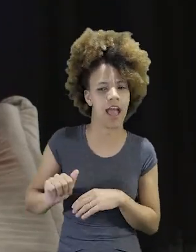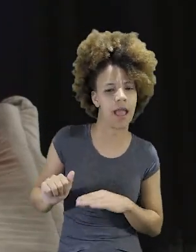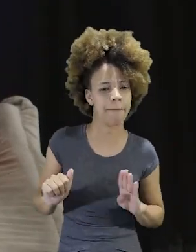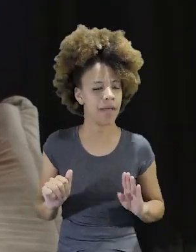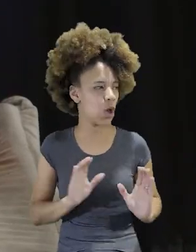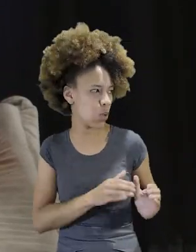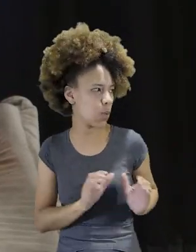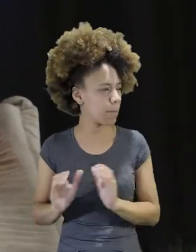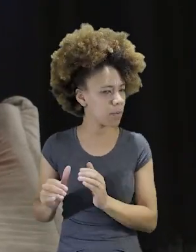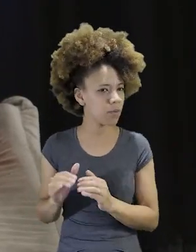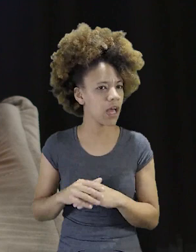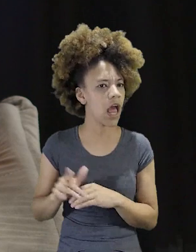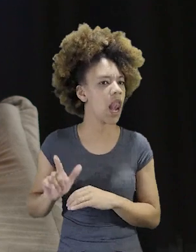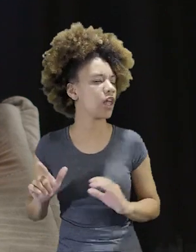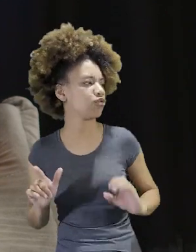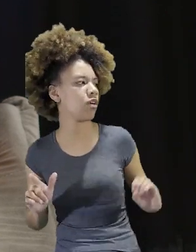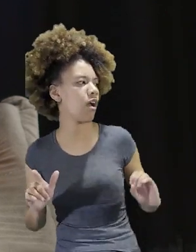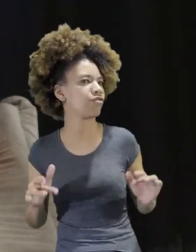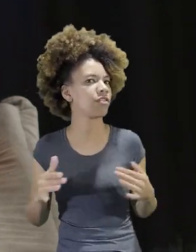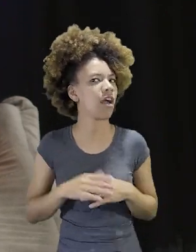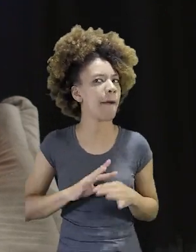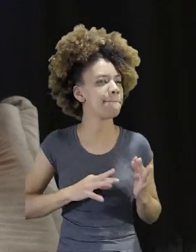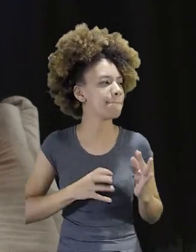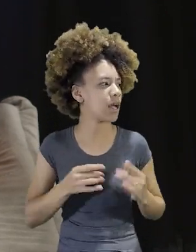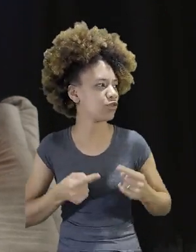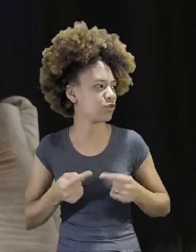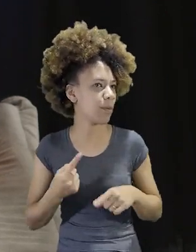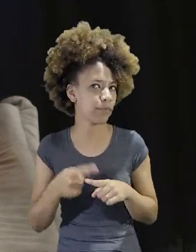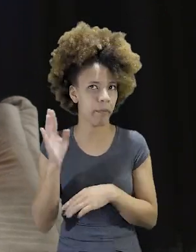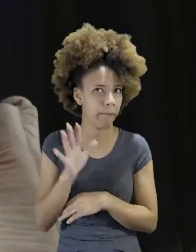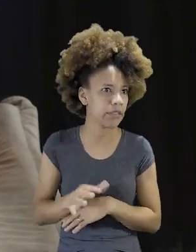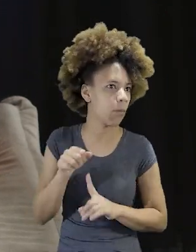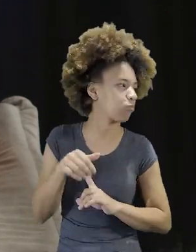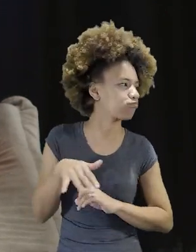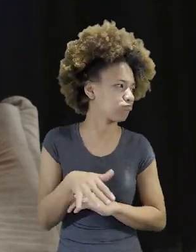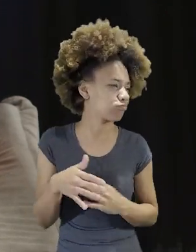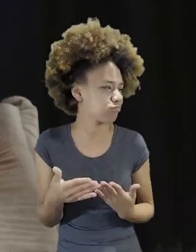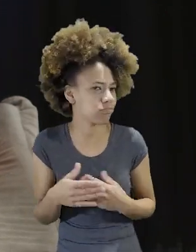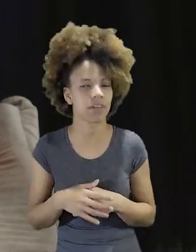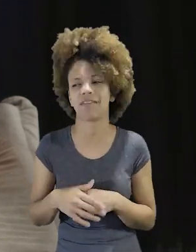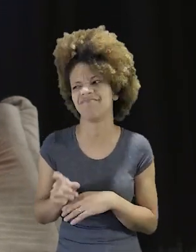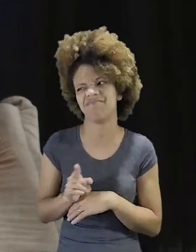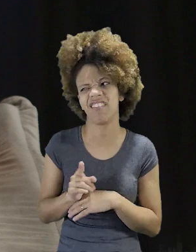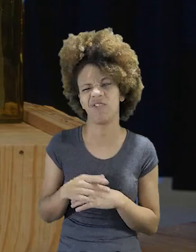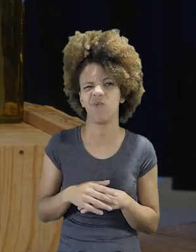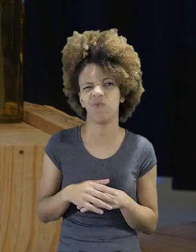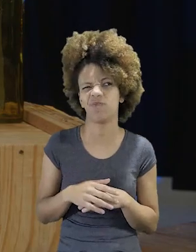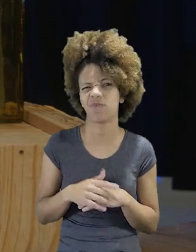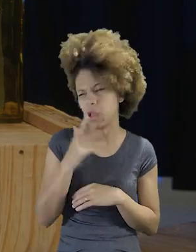que esse lado A lado B que você falou do Oeste Leste seria uma coisa meio politizada que o Brasil tá muito polarizado